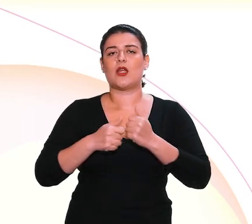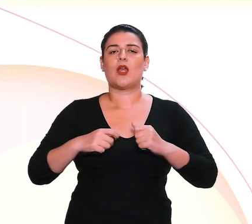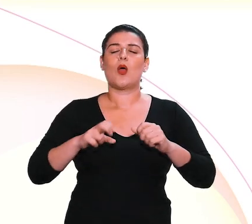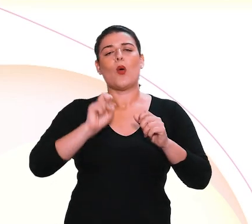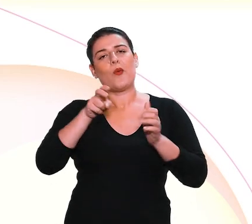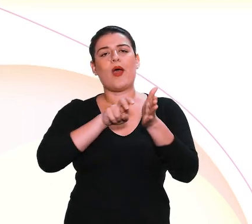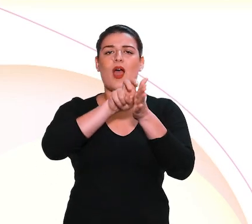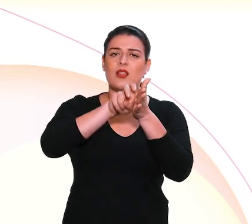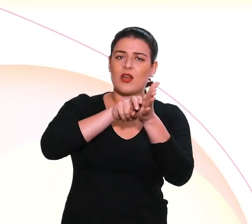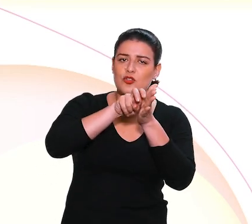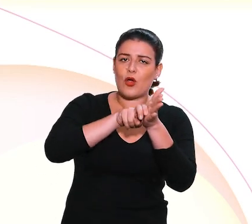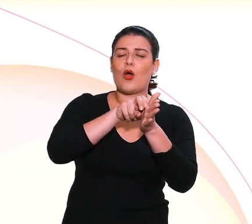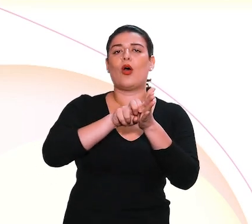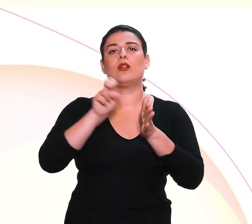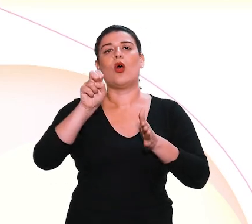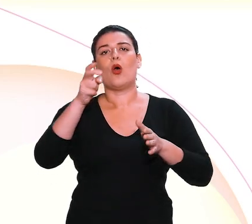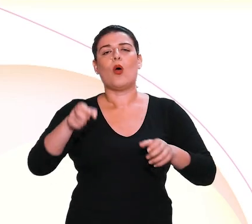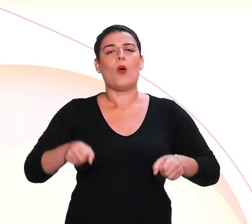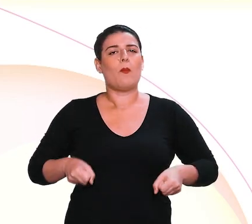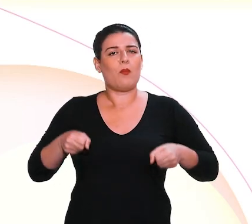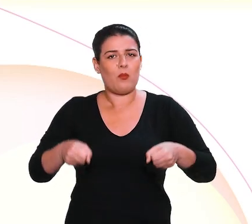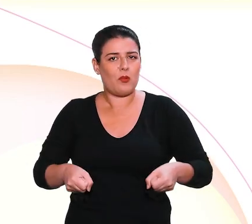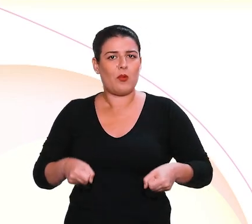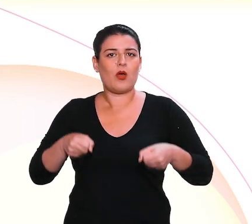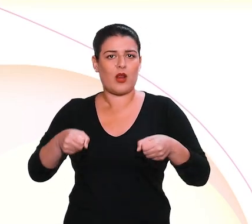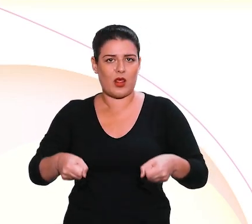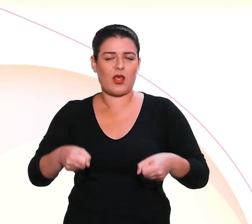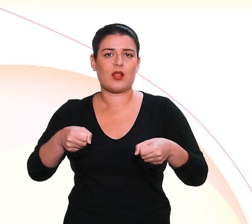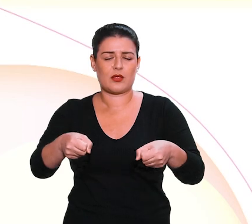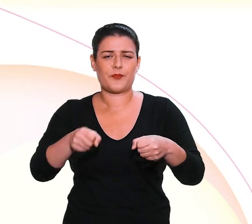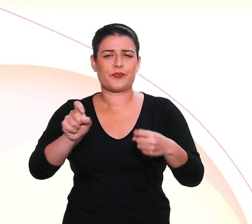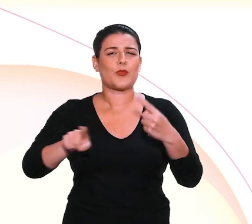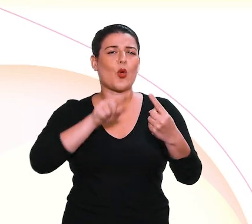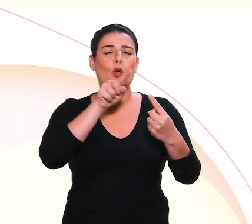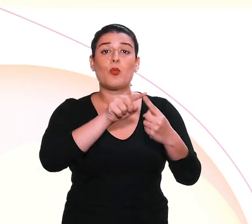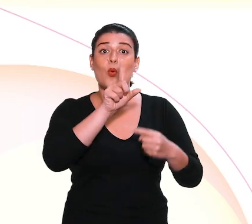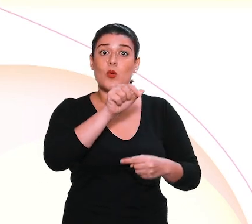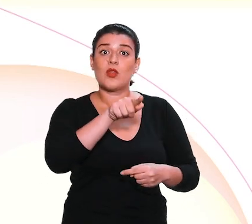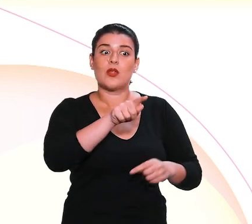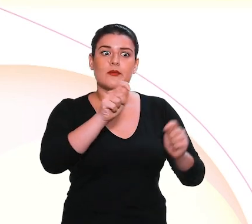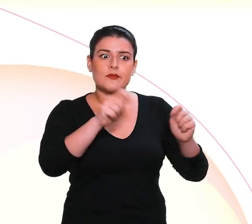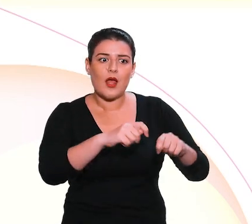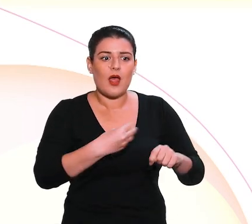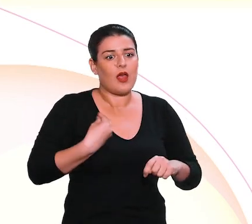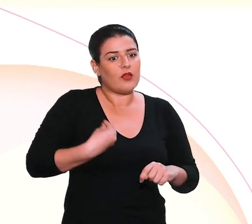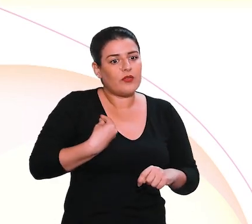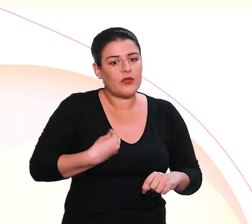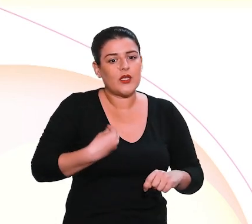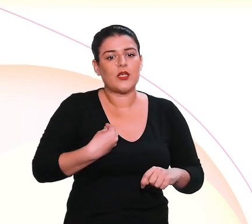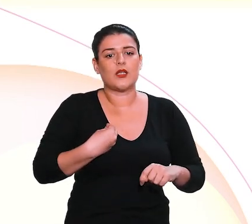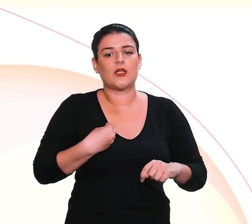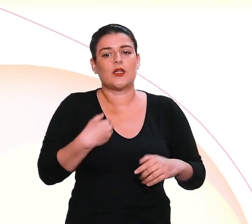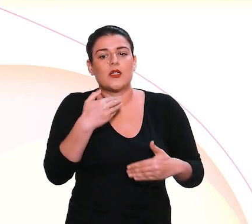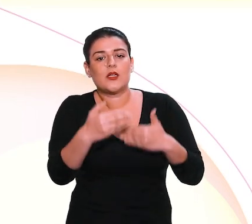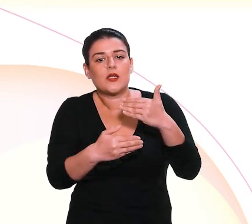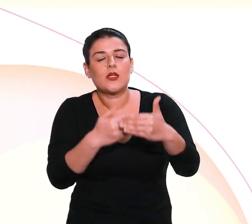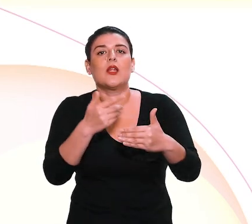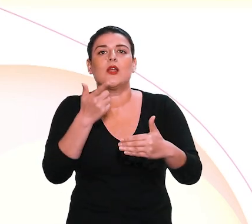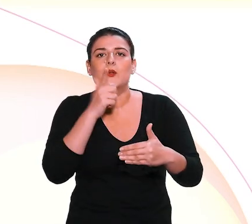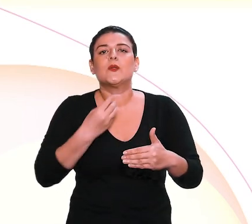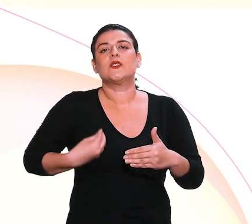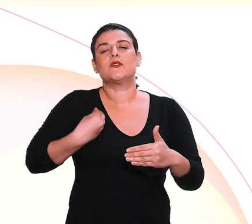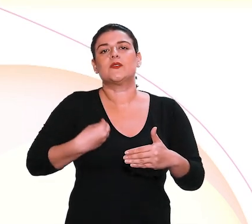de rodas ou então até as muletas. Nosso objetivo ali é que ele saia, não sabe quanto tempo, mas que ele saia dali